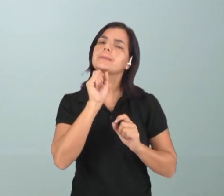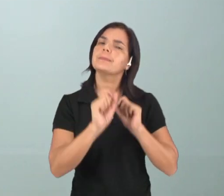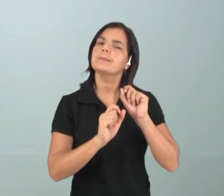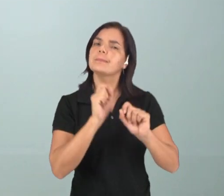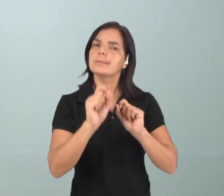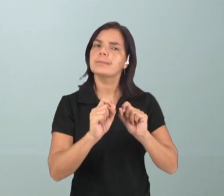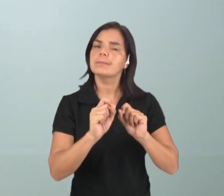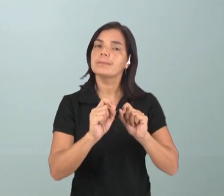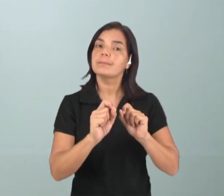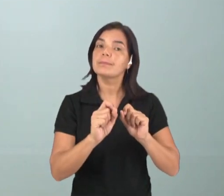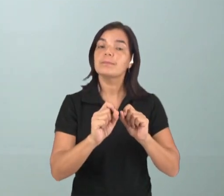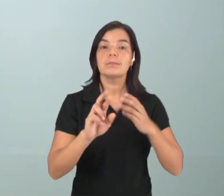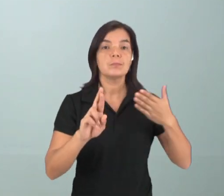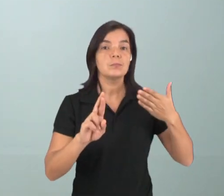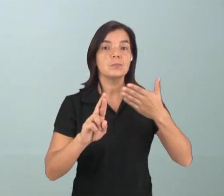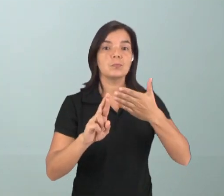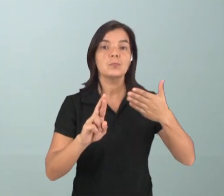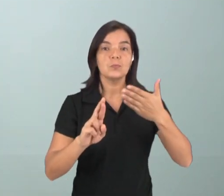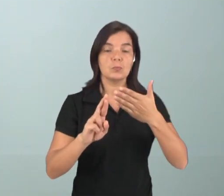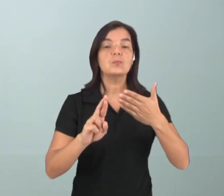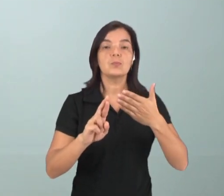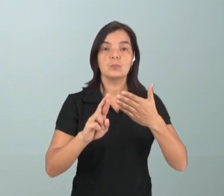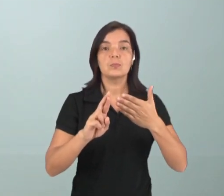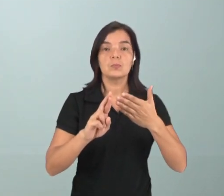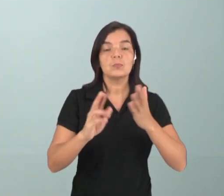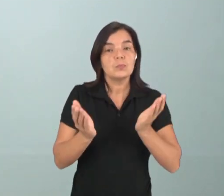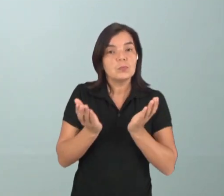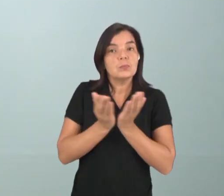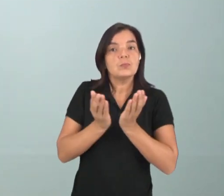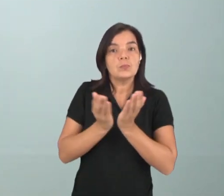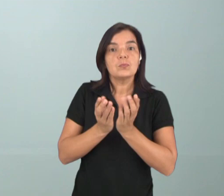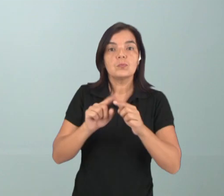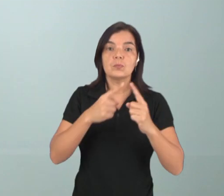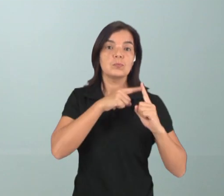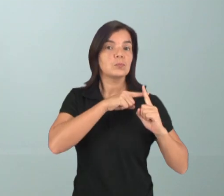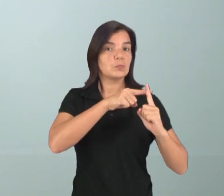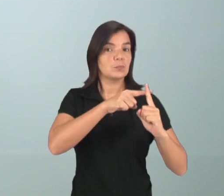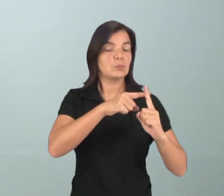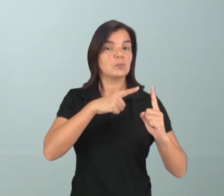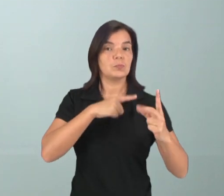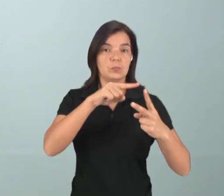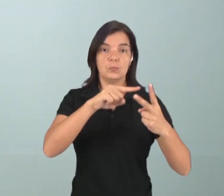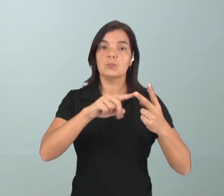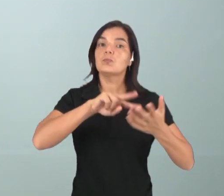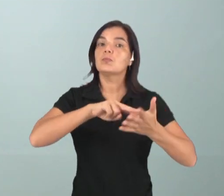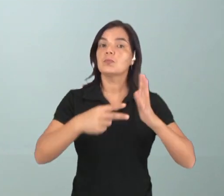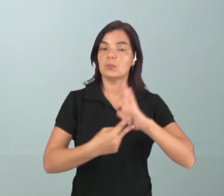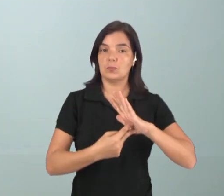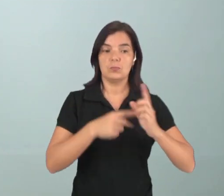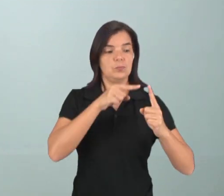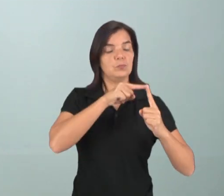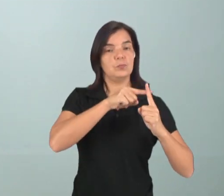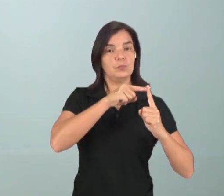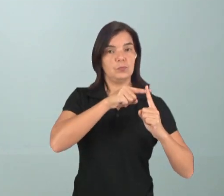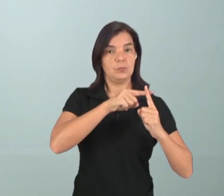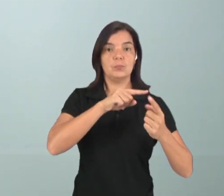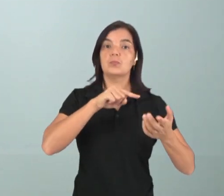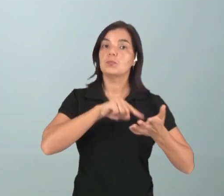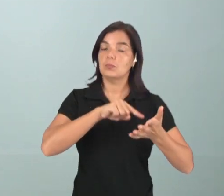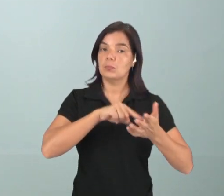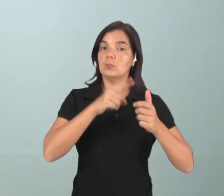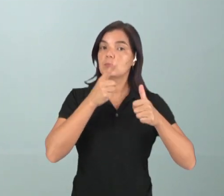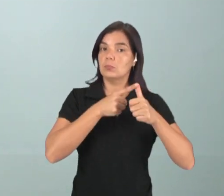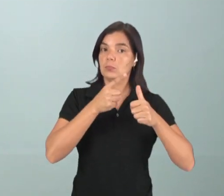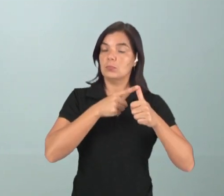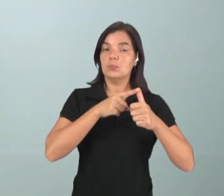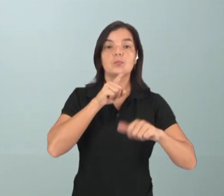imagina que ela está fazendo referência ao cristianismo, que essa cruz ela tem dois sentidos. Um sentido de que